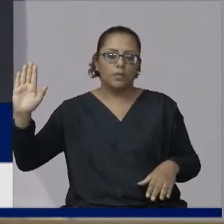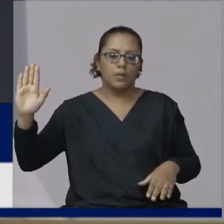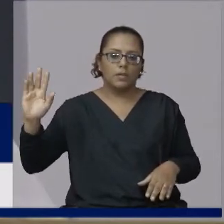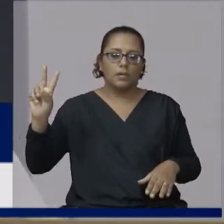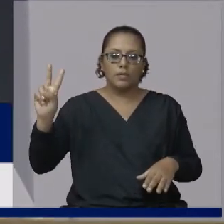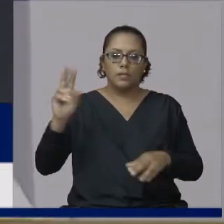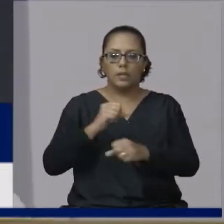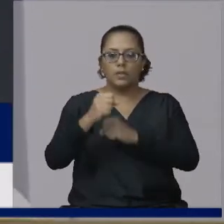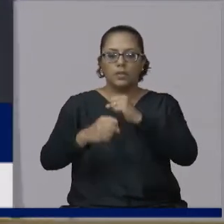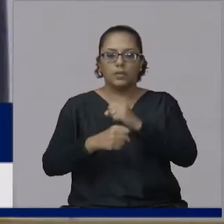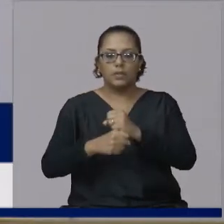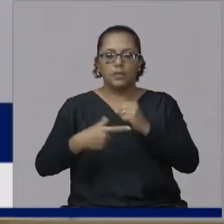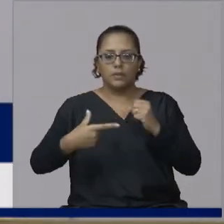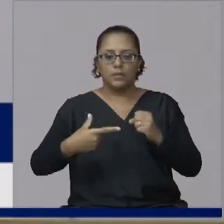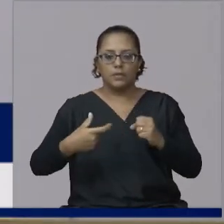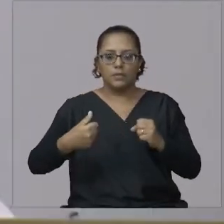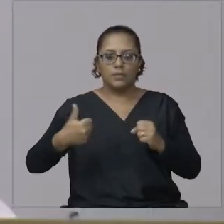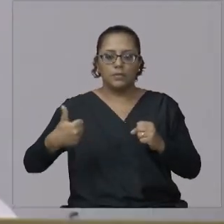2021-2022.